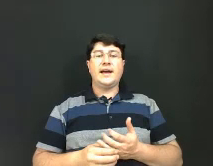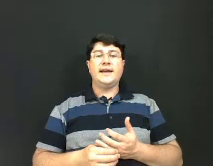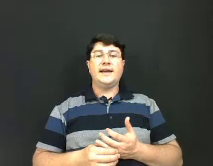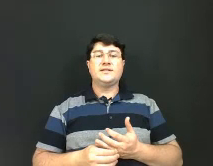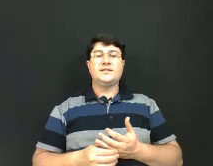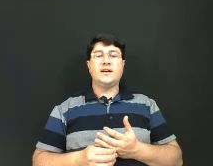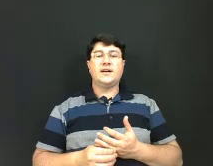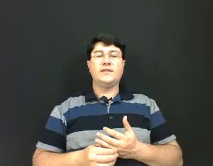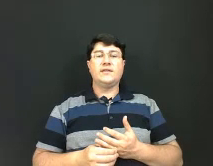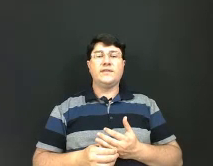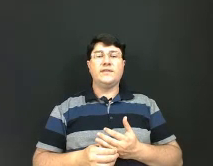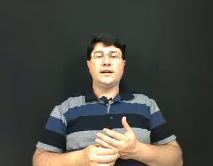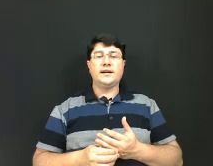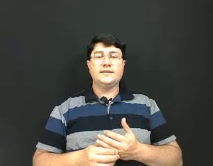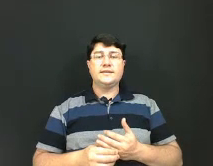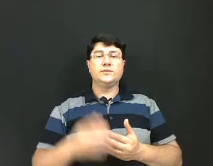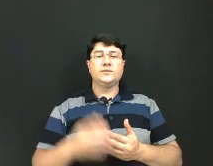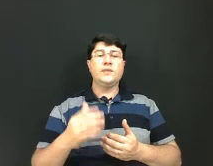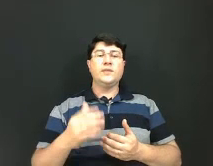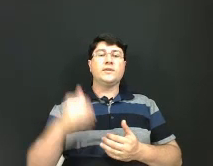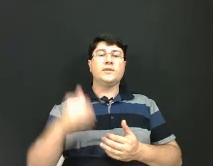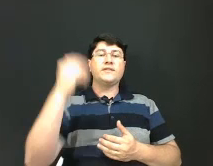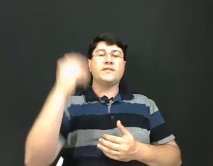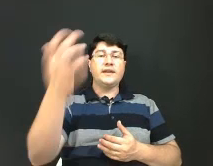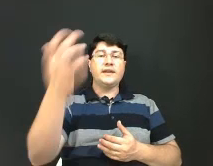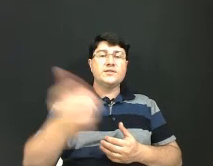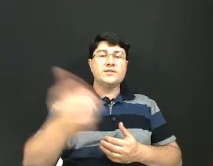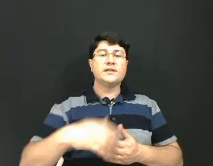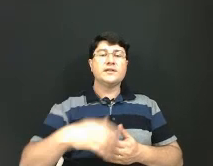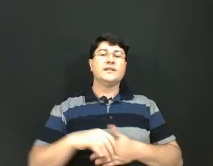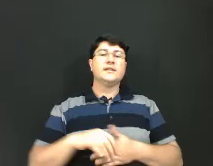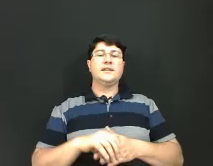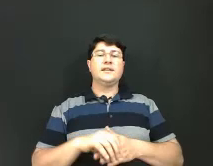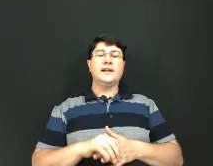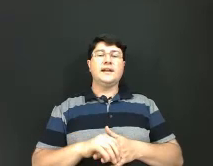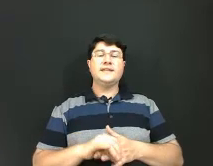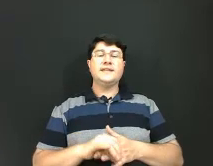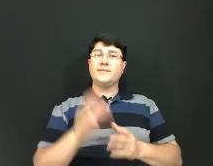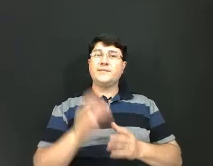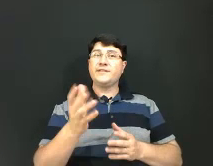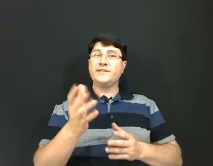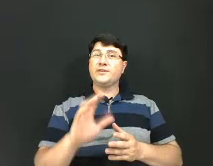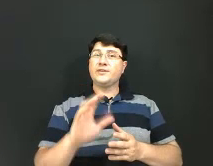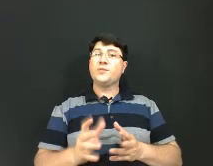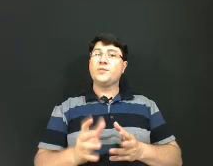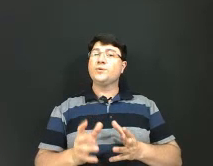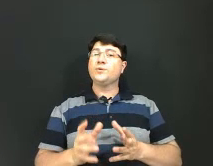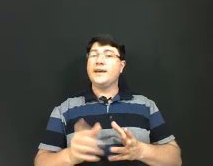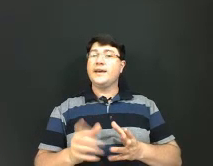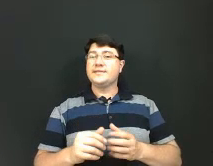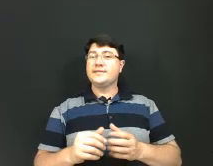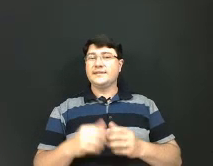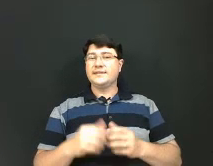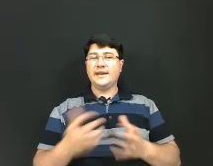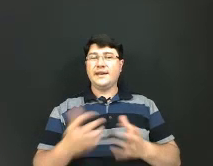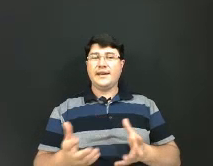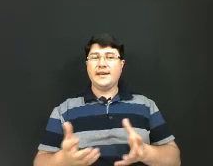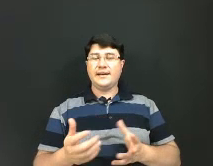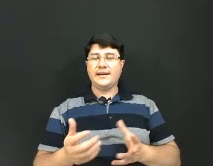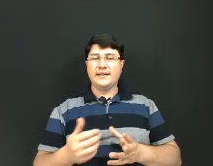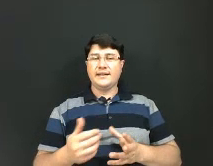citar ahead of us, o tempo à nossa frente, em inglês, né? Para ver que não é só em